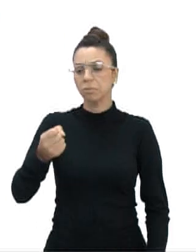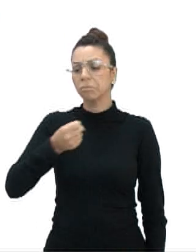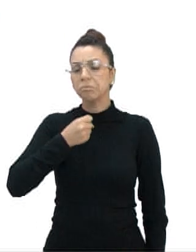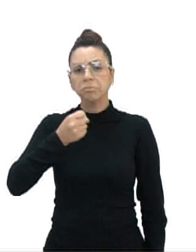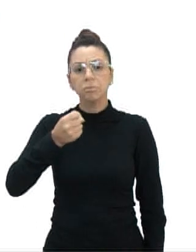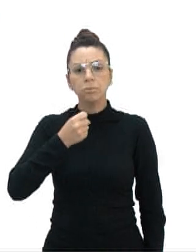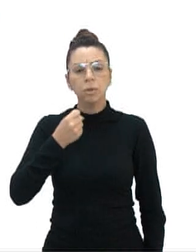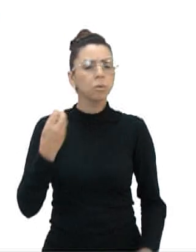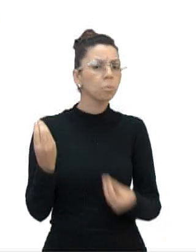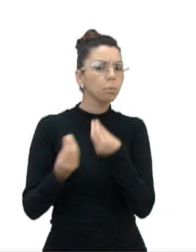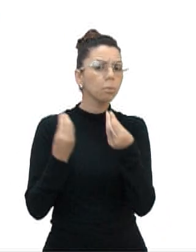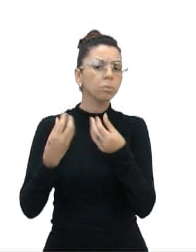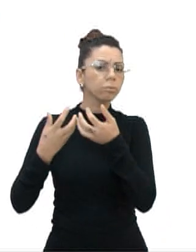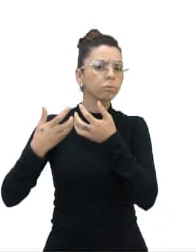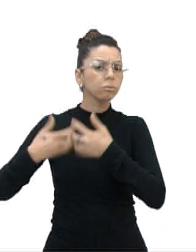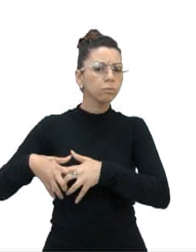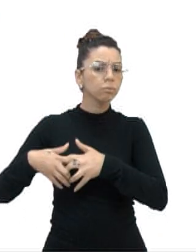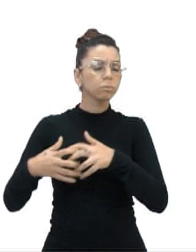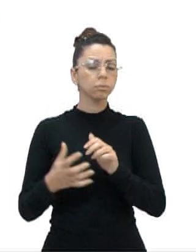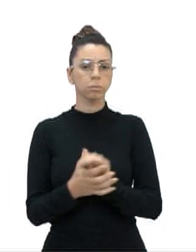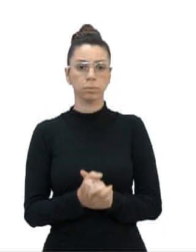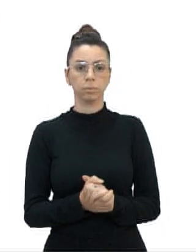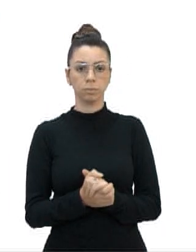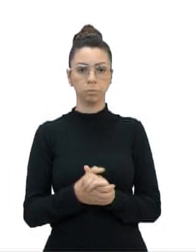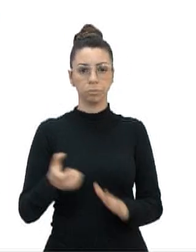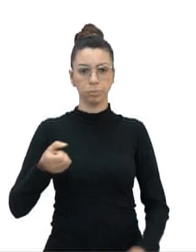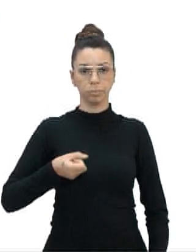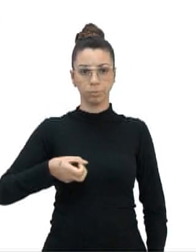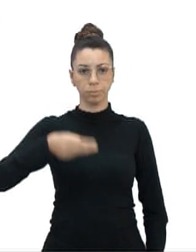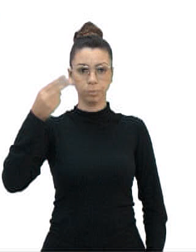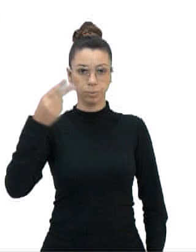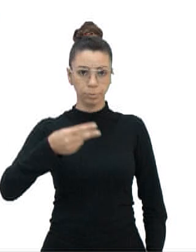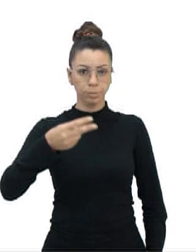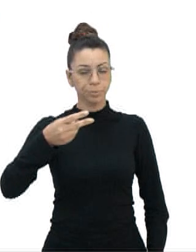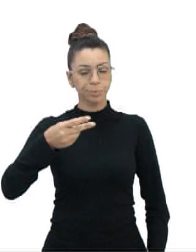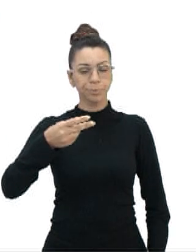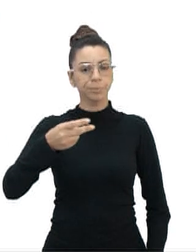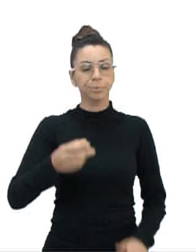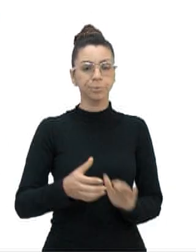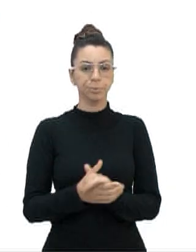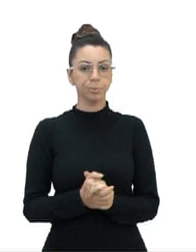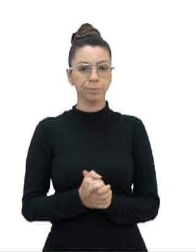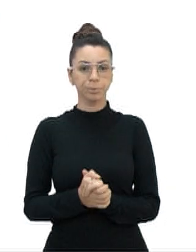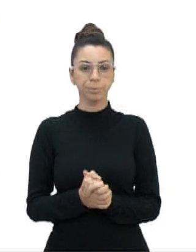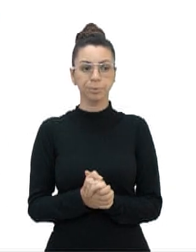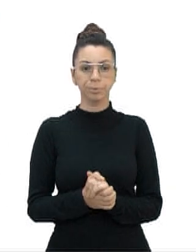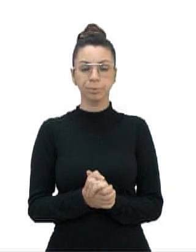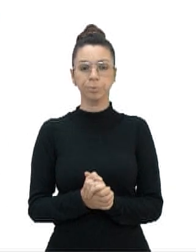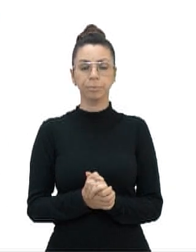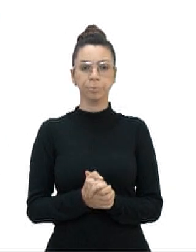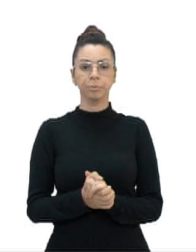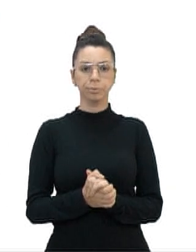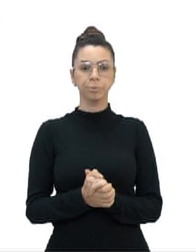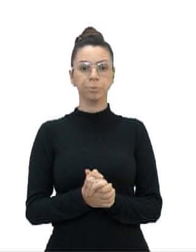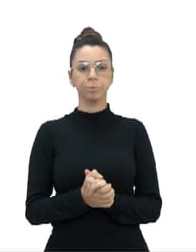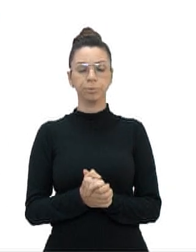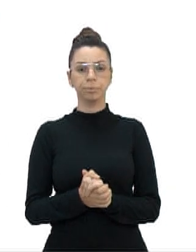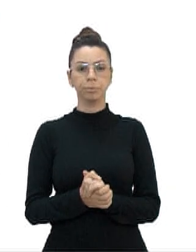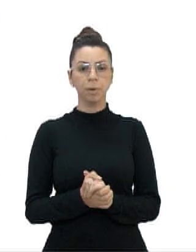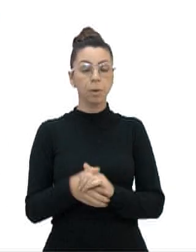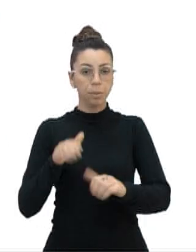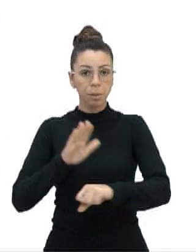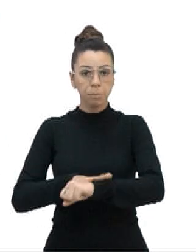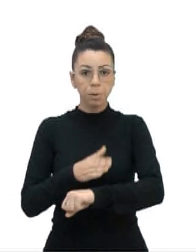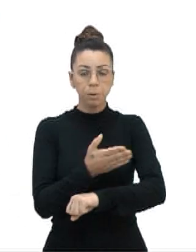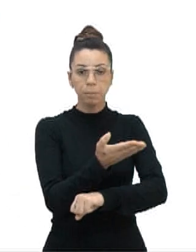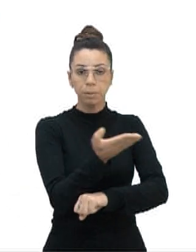é sua função? 2. Qual é a opção correta sobre o uso de artículos? A ver, um tempinho